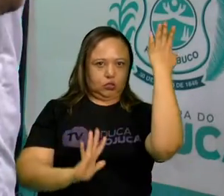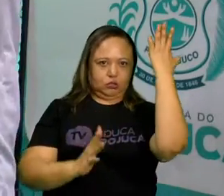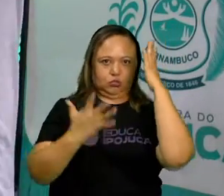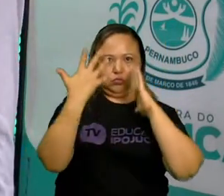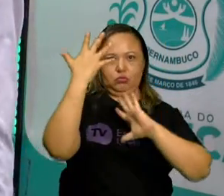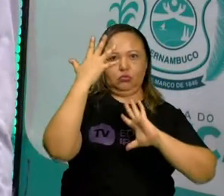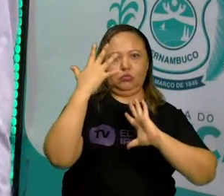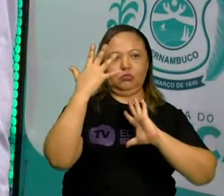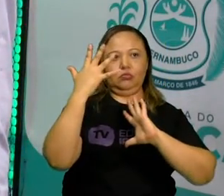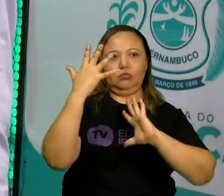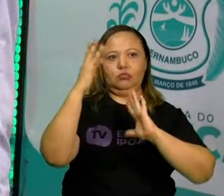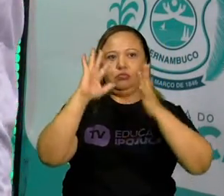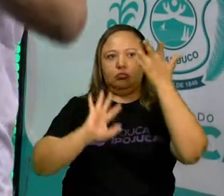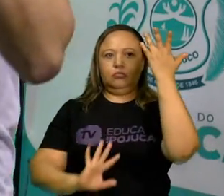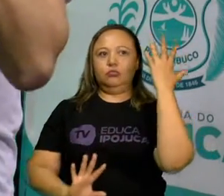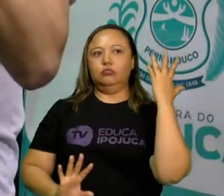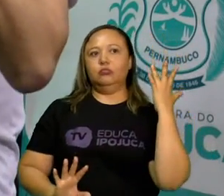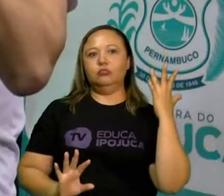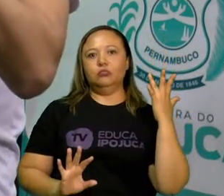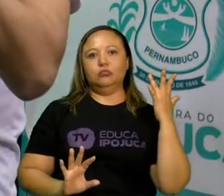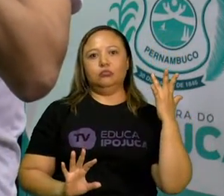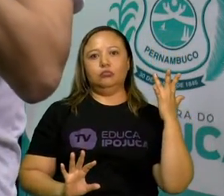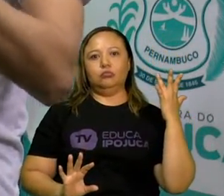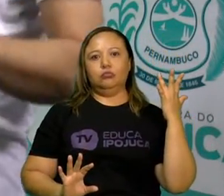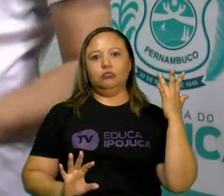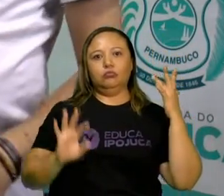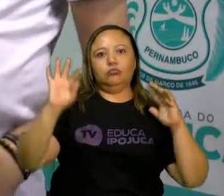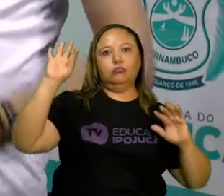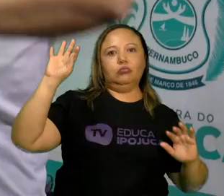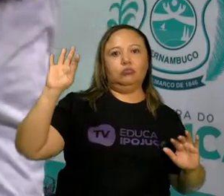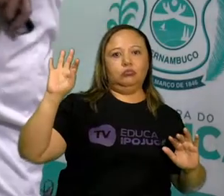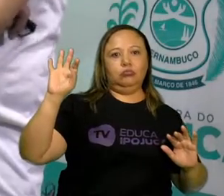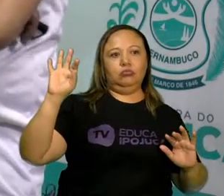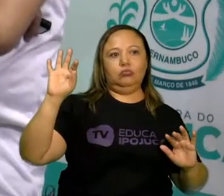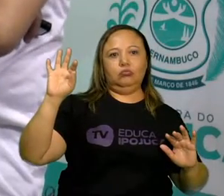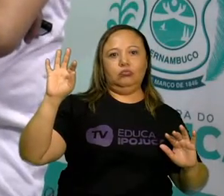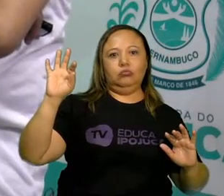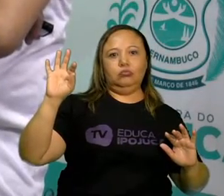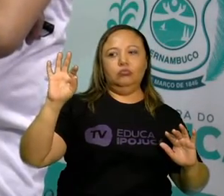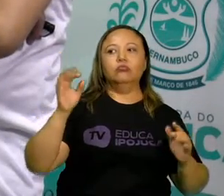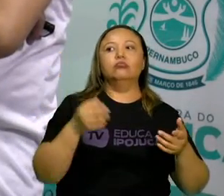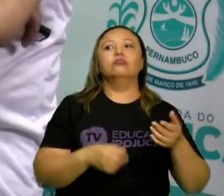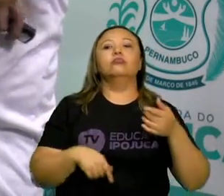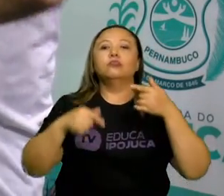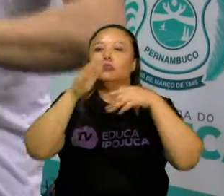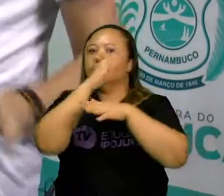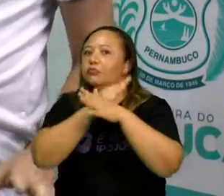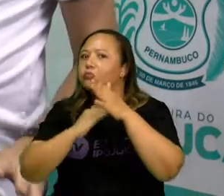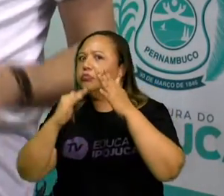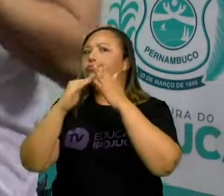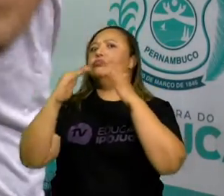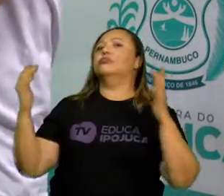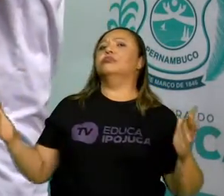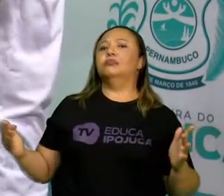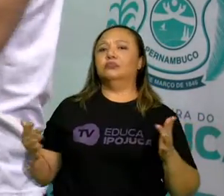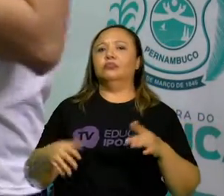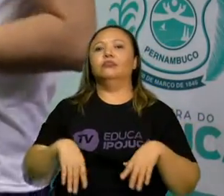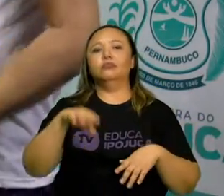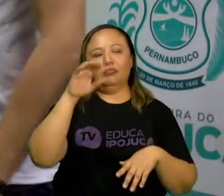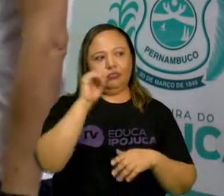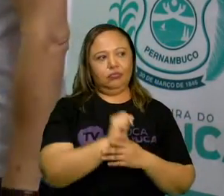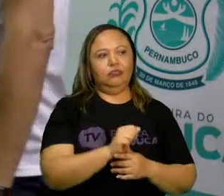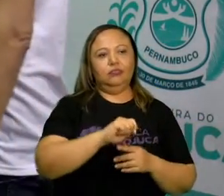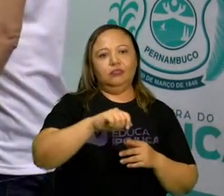Jefferson gesto gesto um gesto best